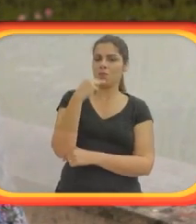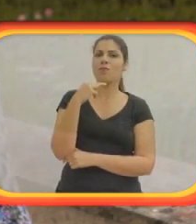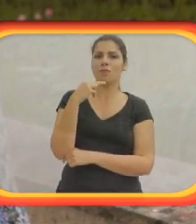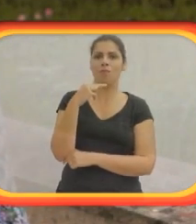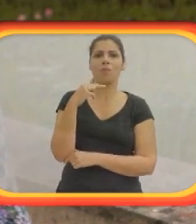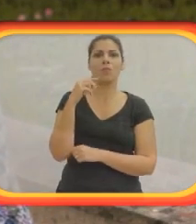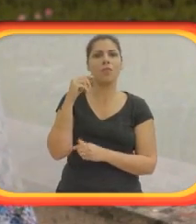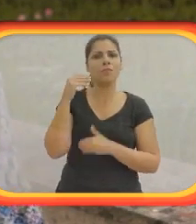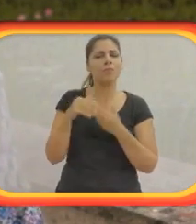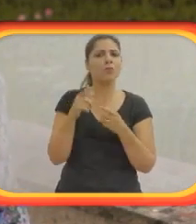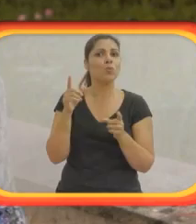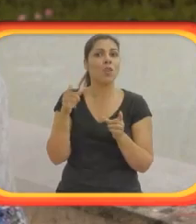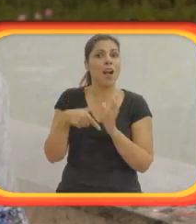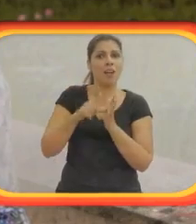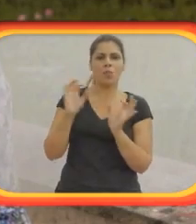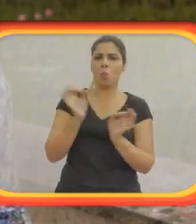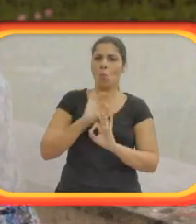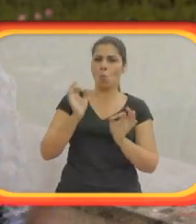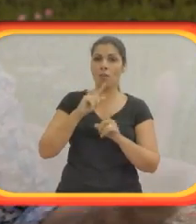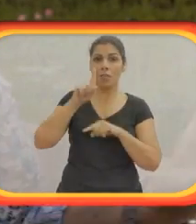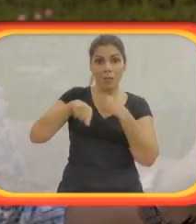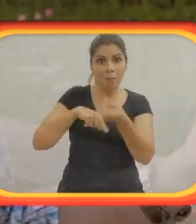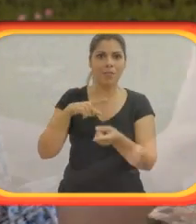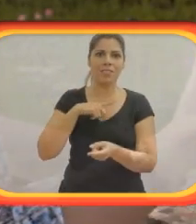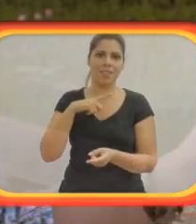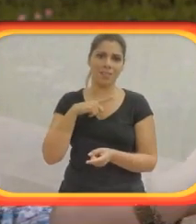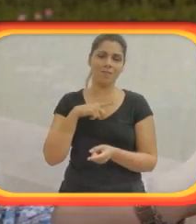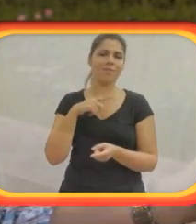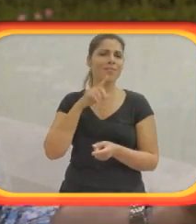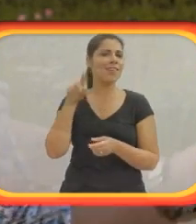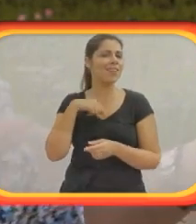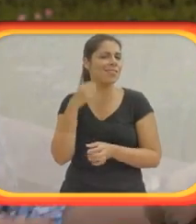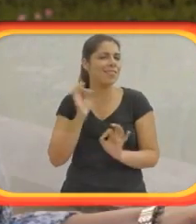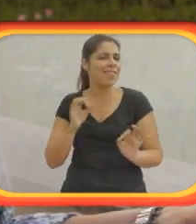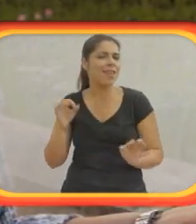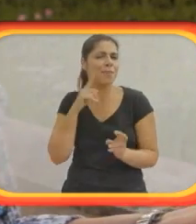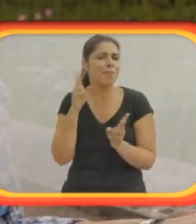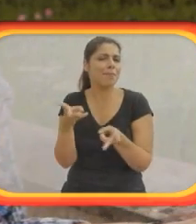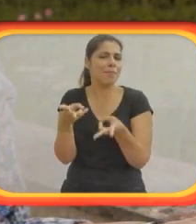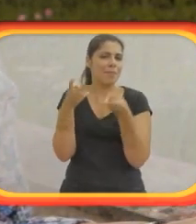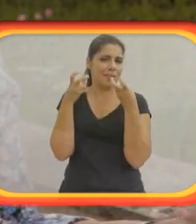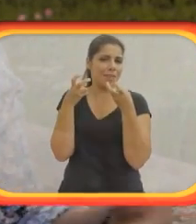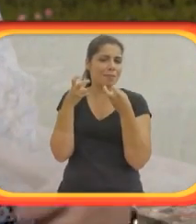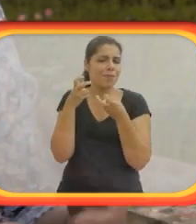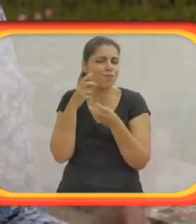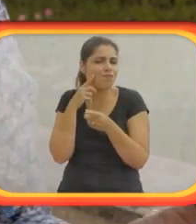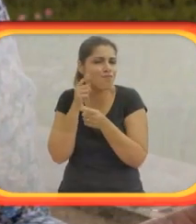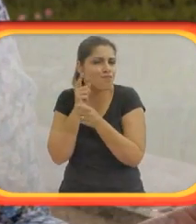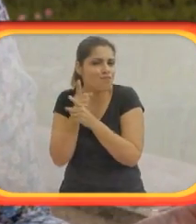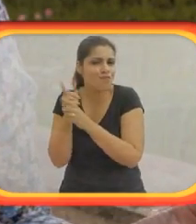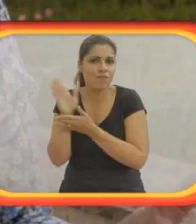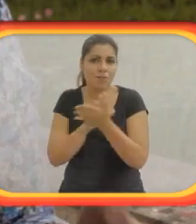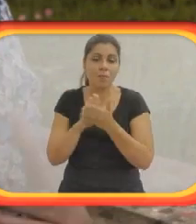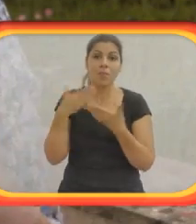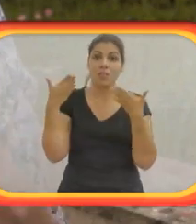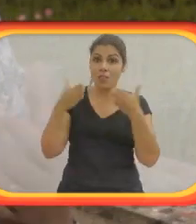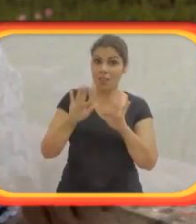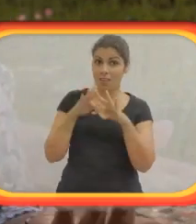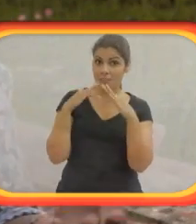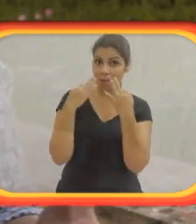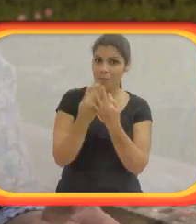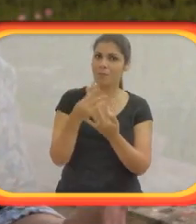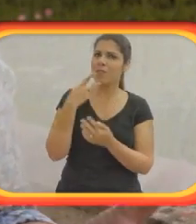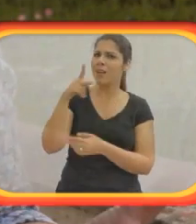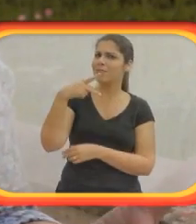alfabetização, aparece uma deficiência visual que aparentemente não estava presente antes. Ninguém tinha observado. Chegar a